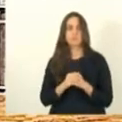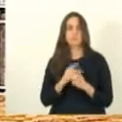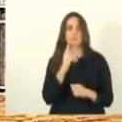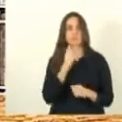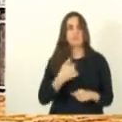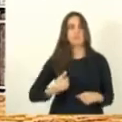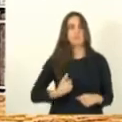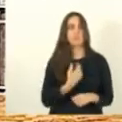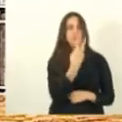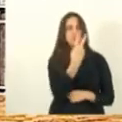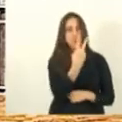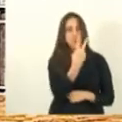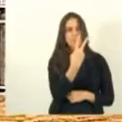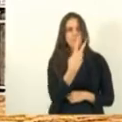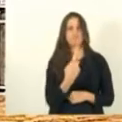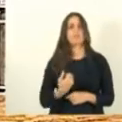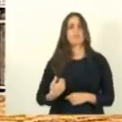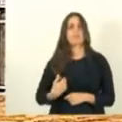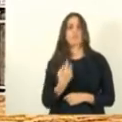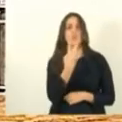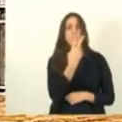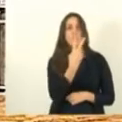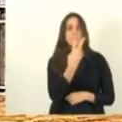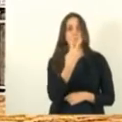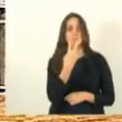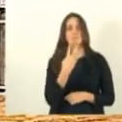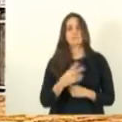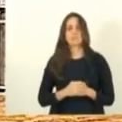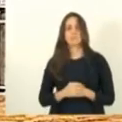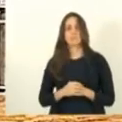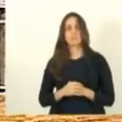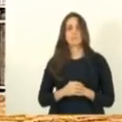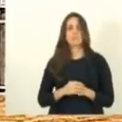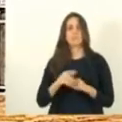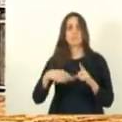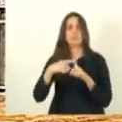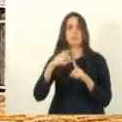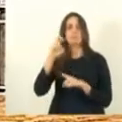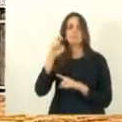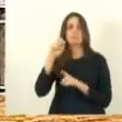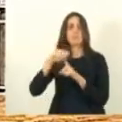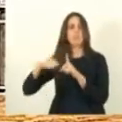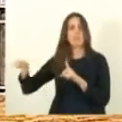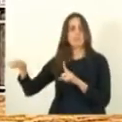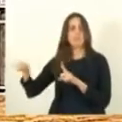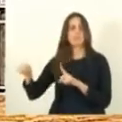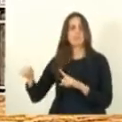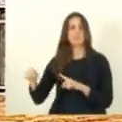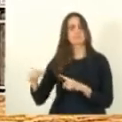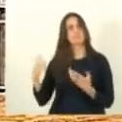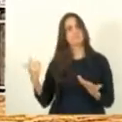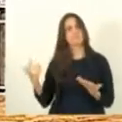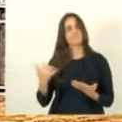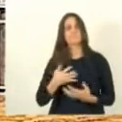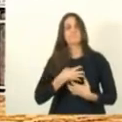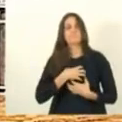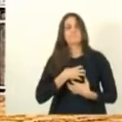2 anos e 5 meses ele tinha, ela estava aqui me falando. Uma criança que tinha todo um futuro pela frente, a gente fica